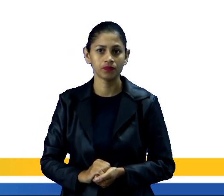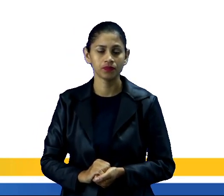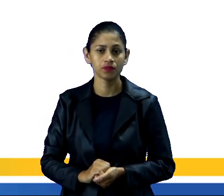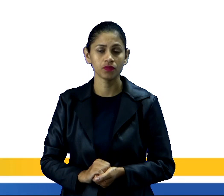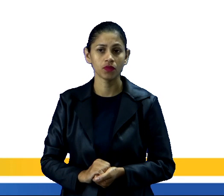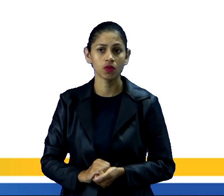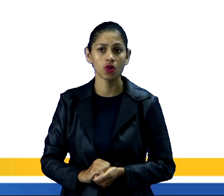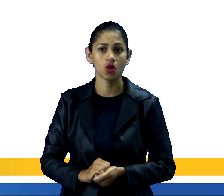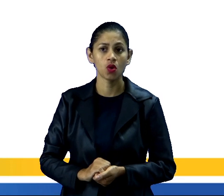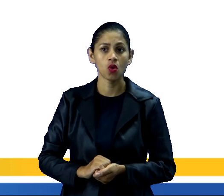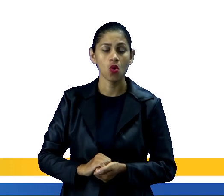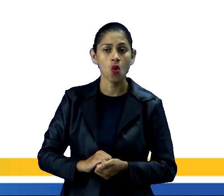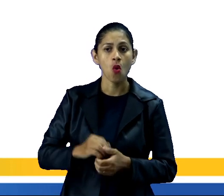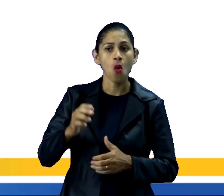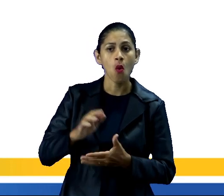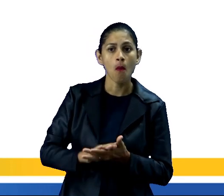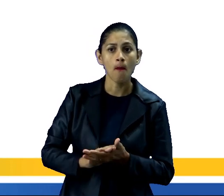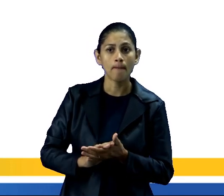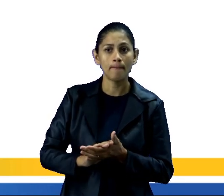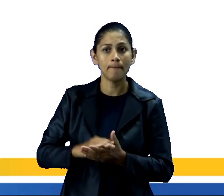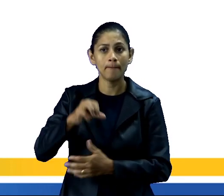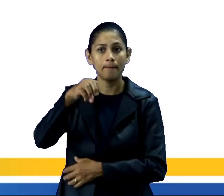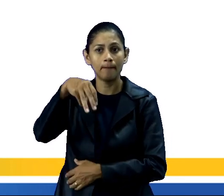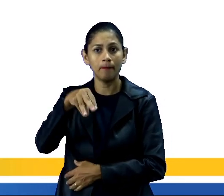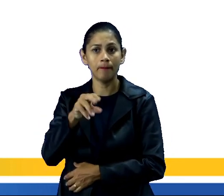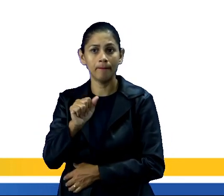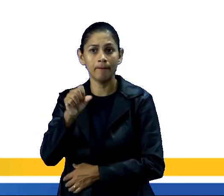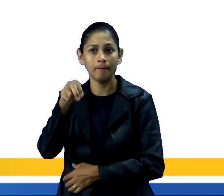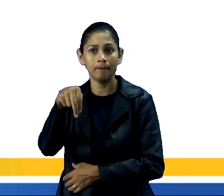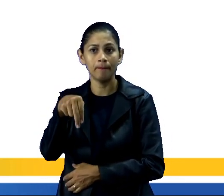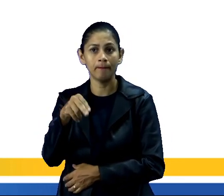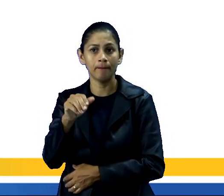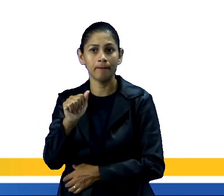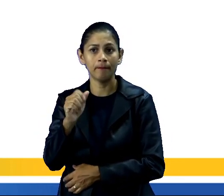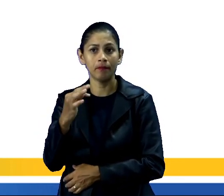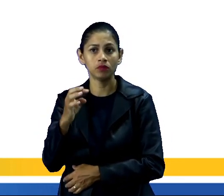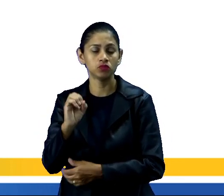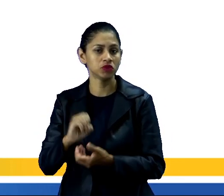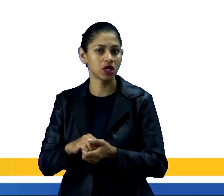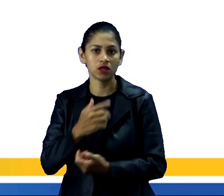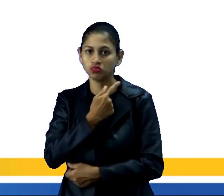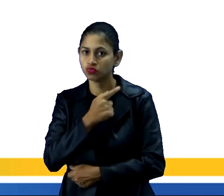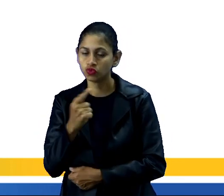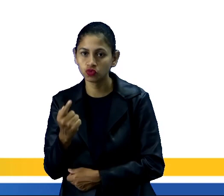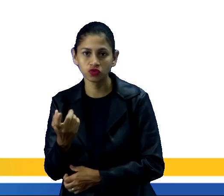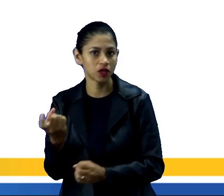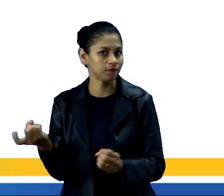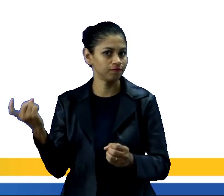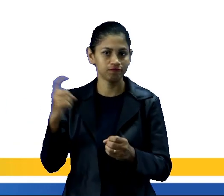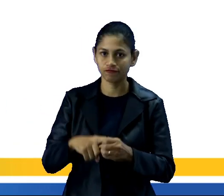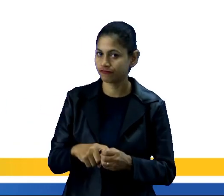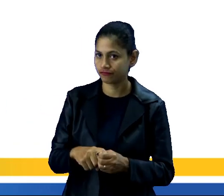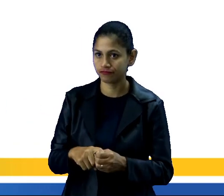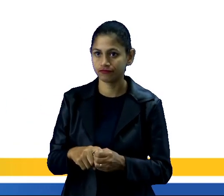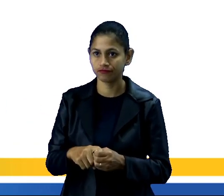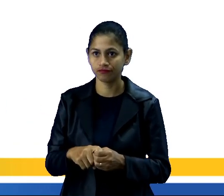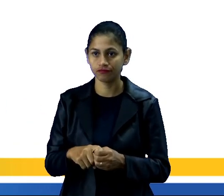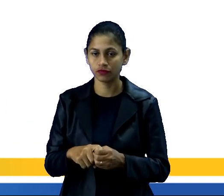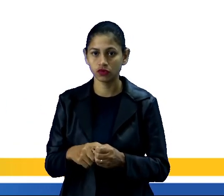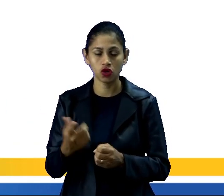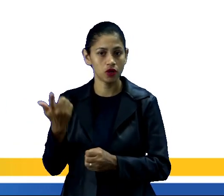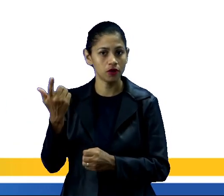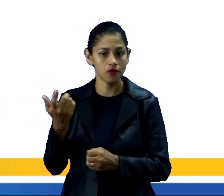Mandato por tempo indeterminado, né, não há renovação de poder. Geralmente, essas nações têm